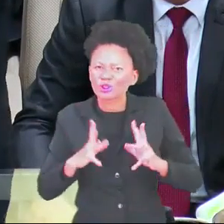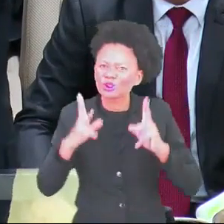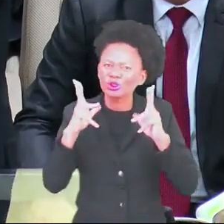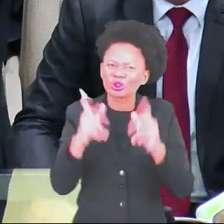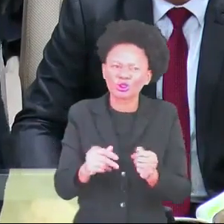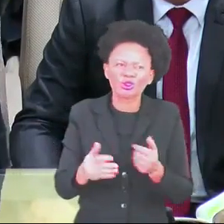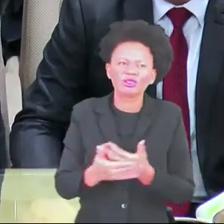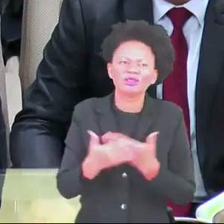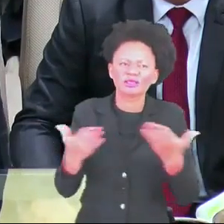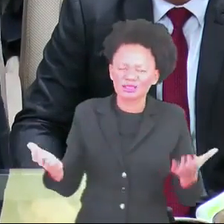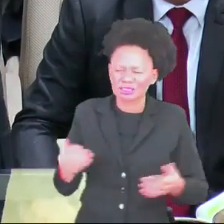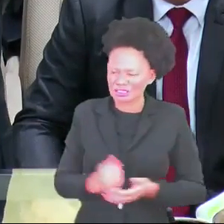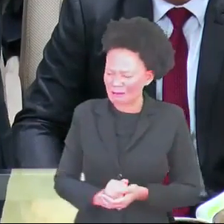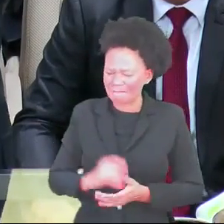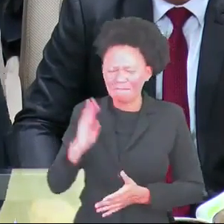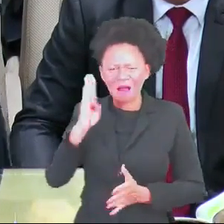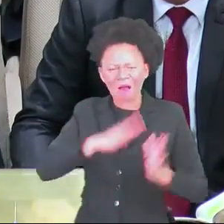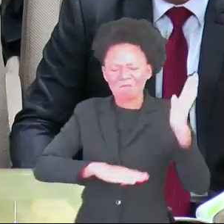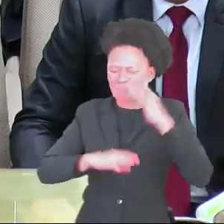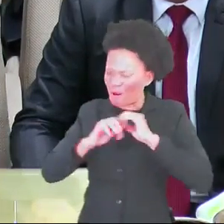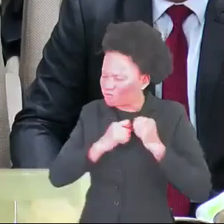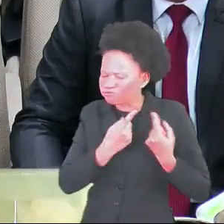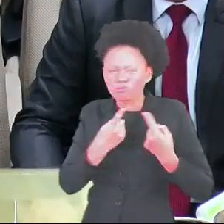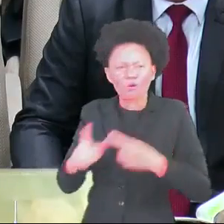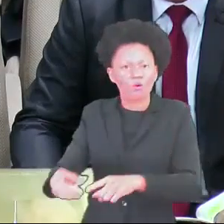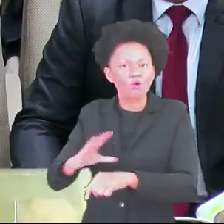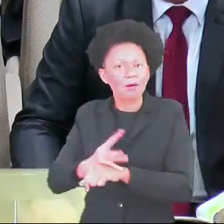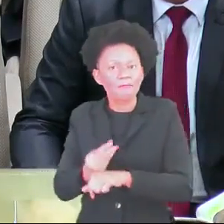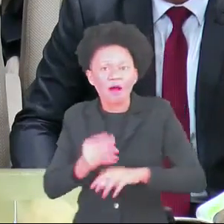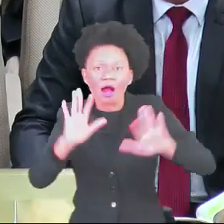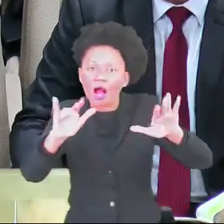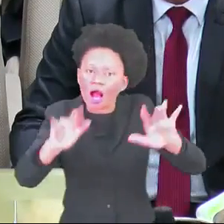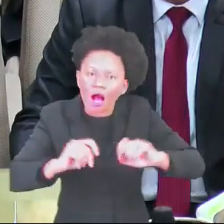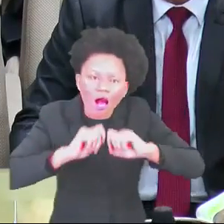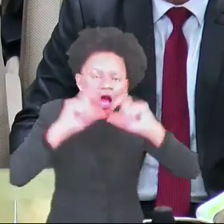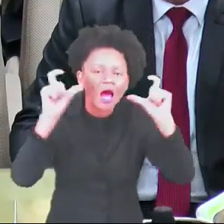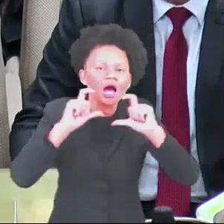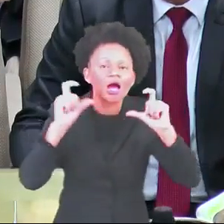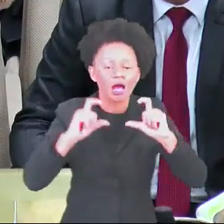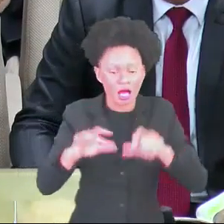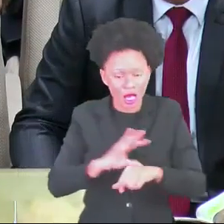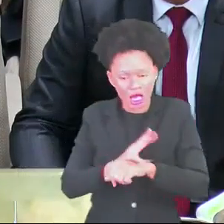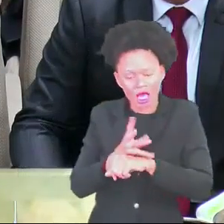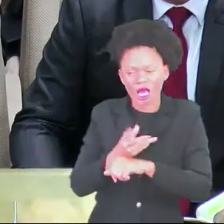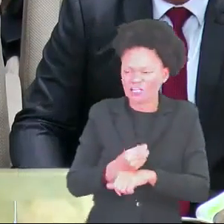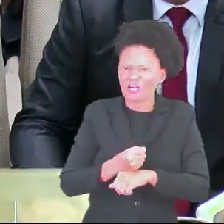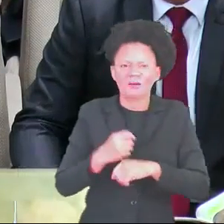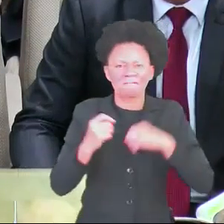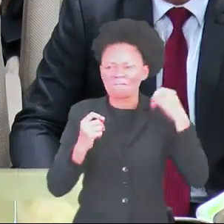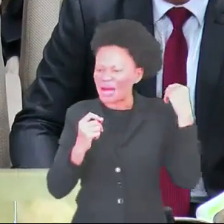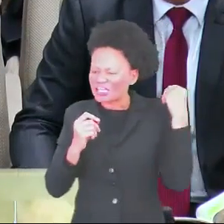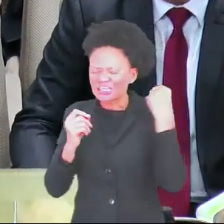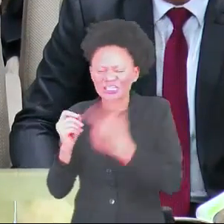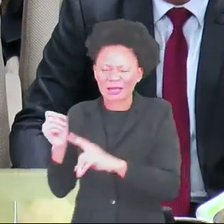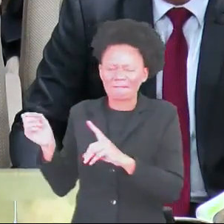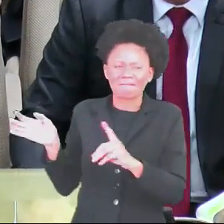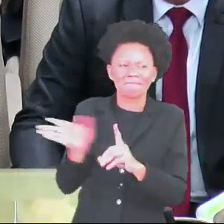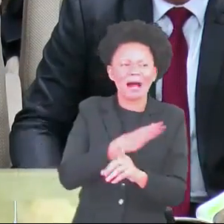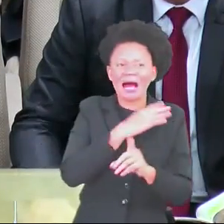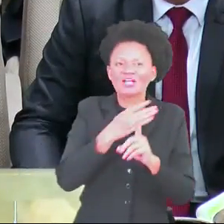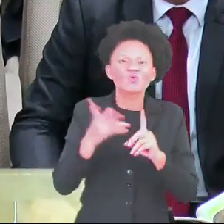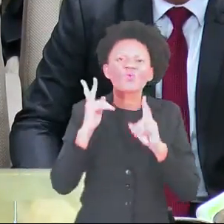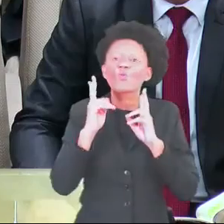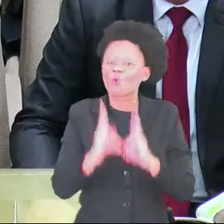tipo de atrocidade contra a igreja. Mas escuta, a igreja, enquanto eles batiam, parecia que era clara de